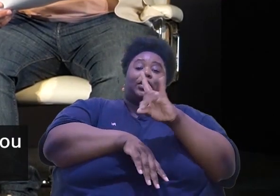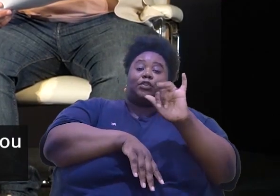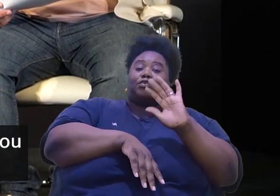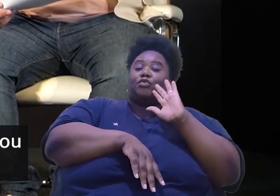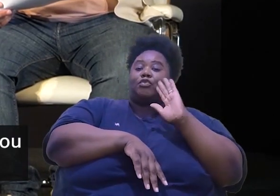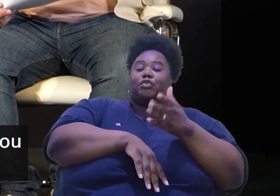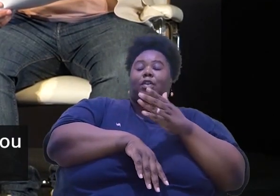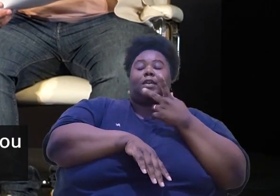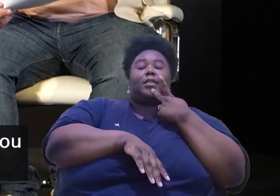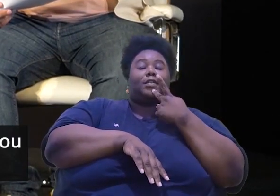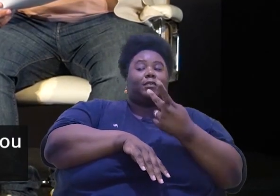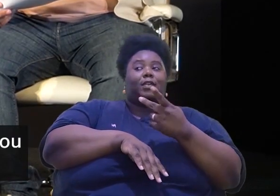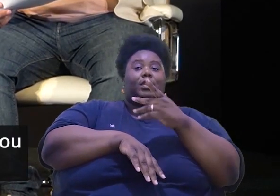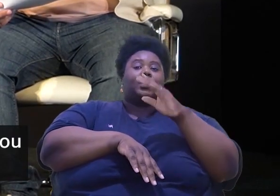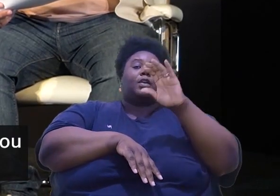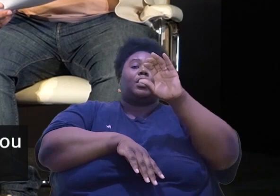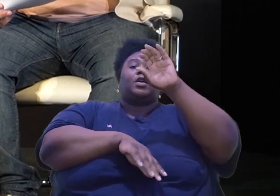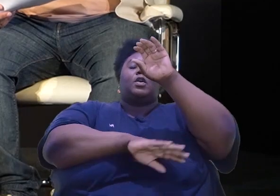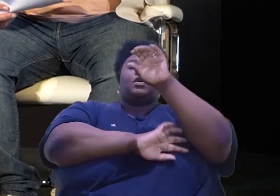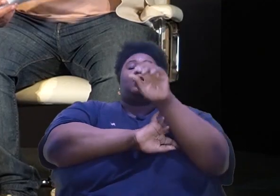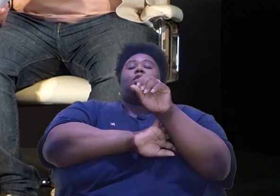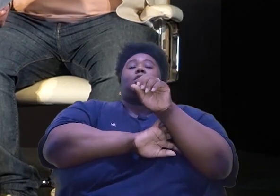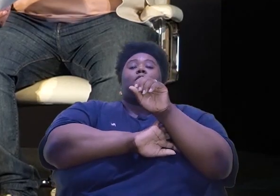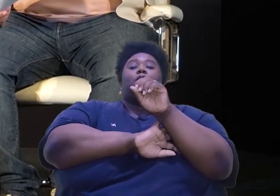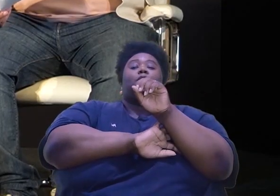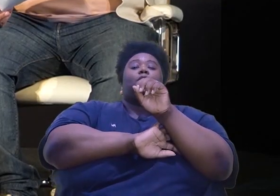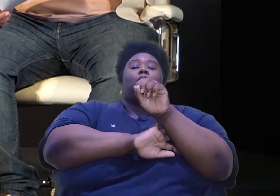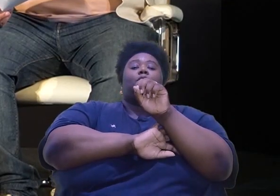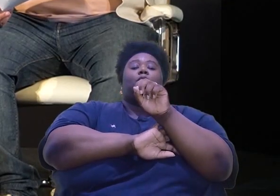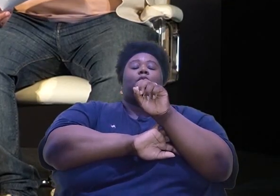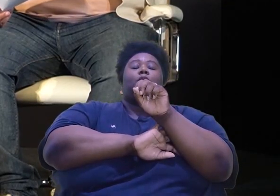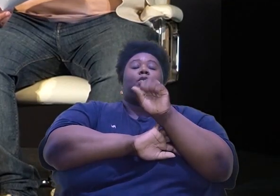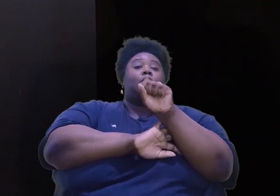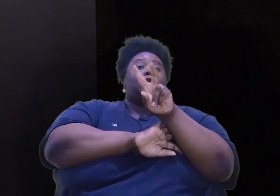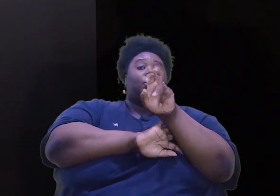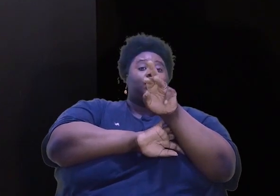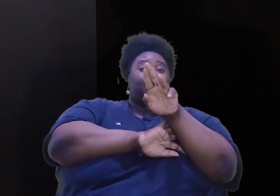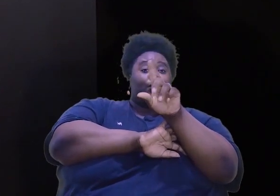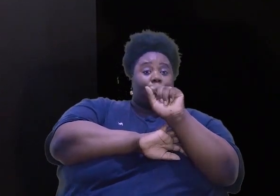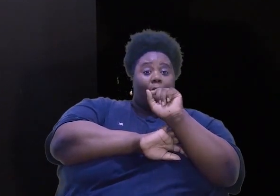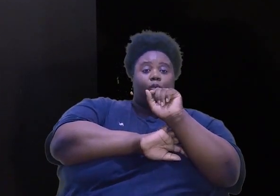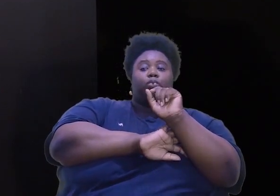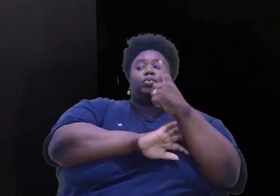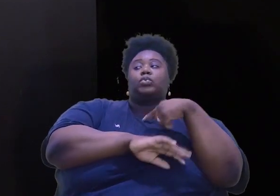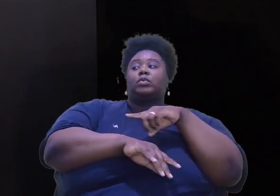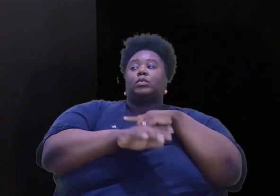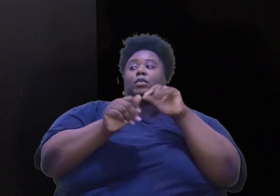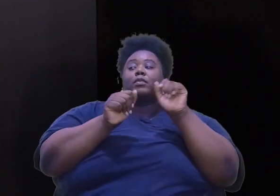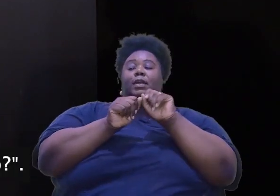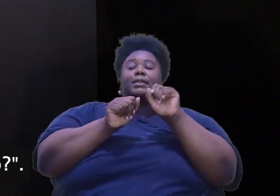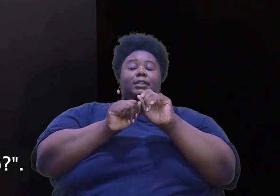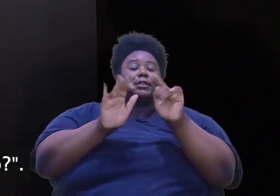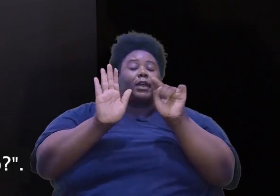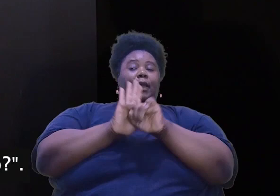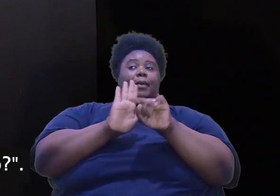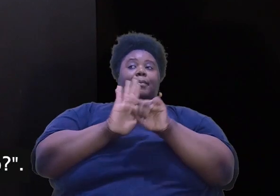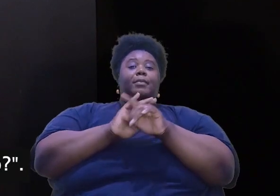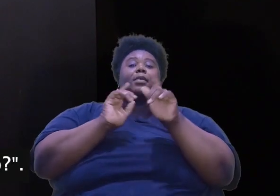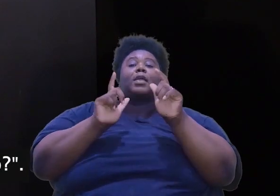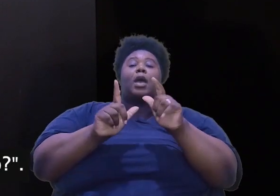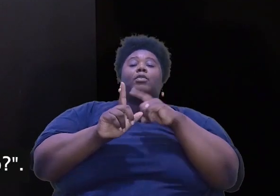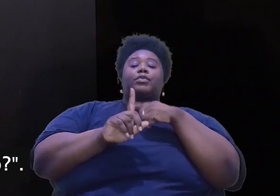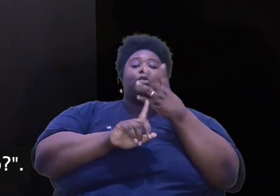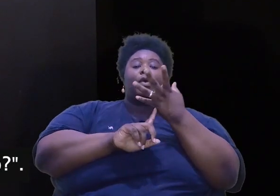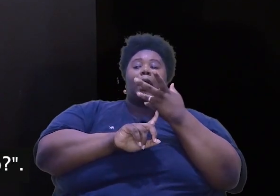comentou do tio Oswaldo Catarino. Aqui na curadoria da exposição, fazendo essa pergunta, onde estão os